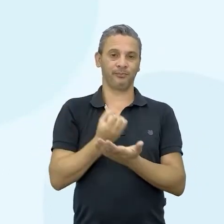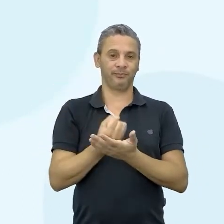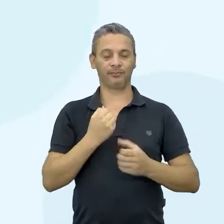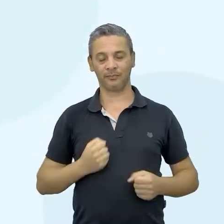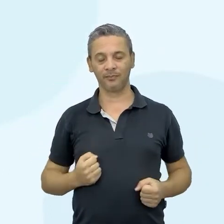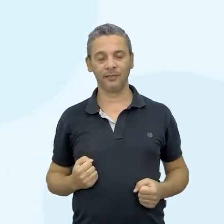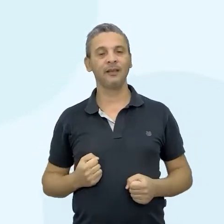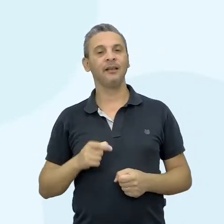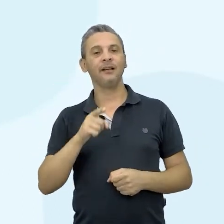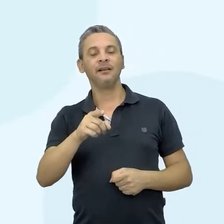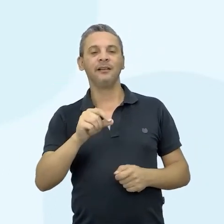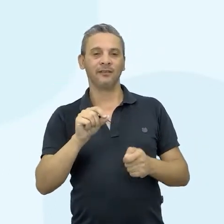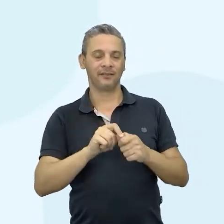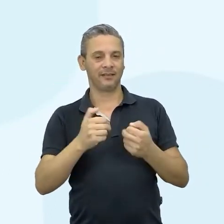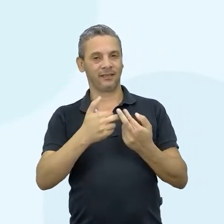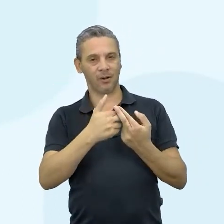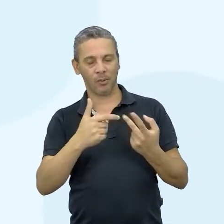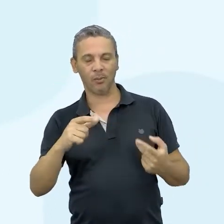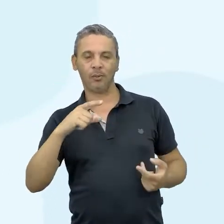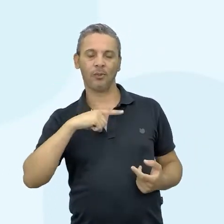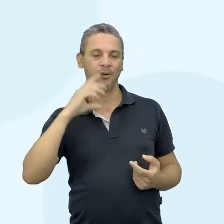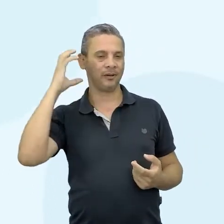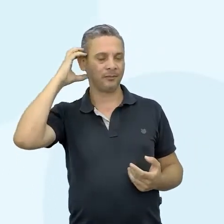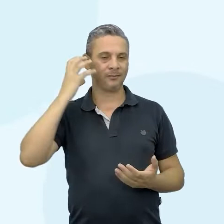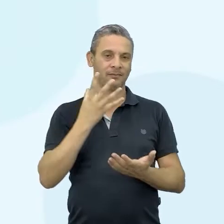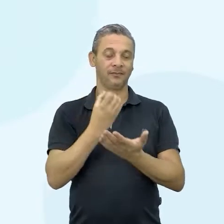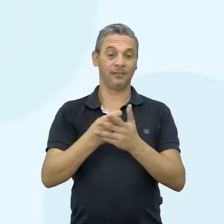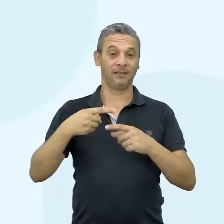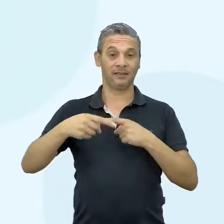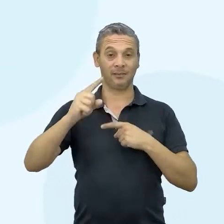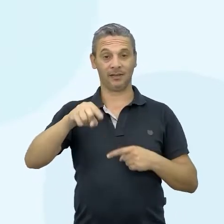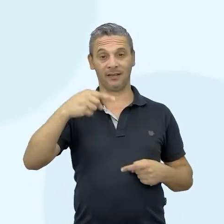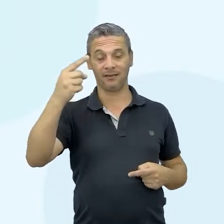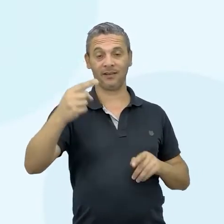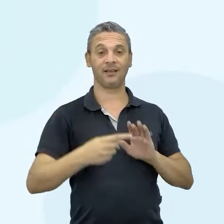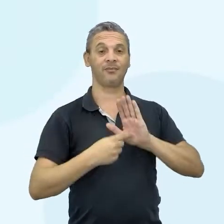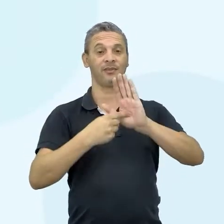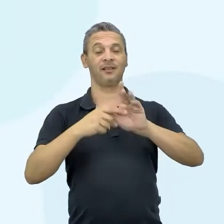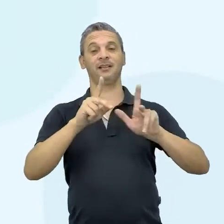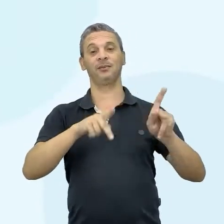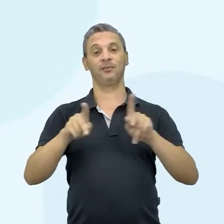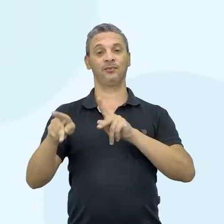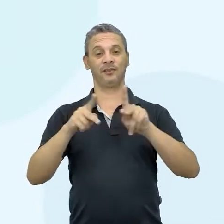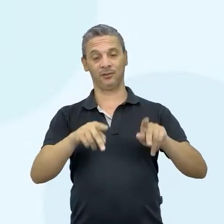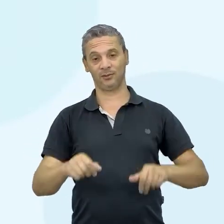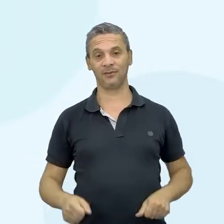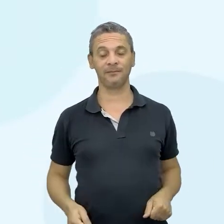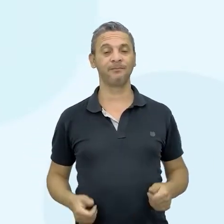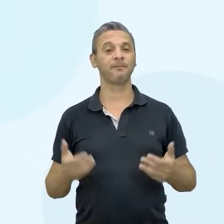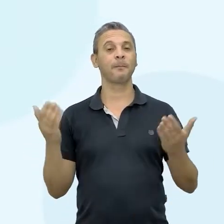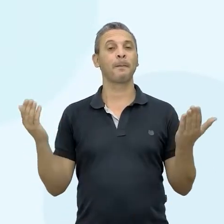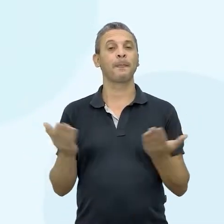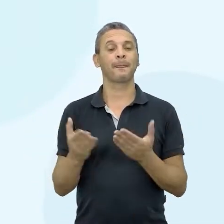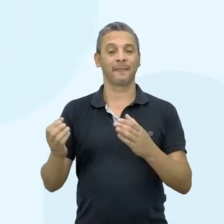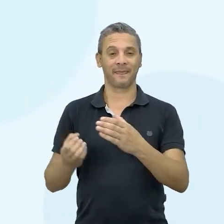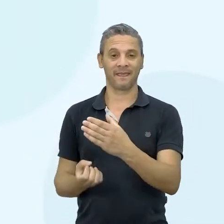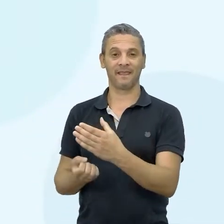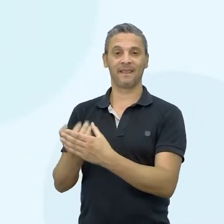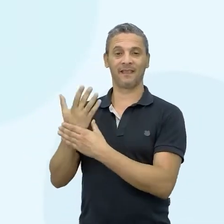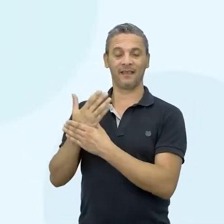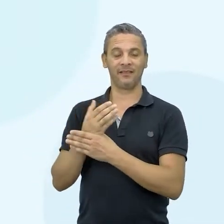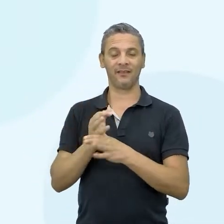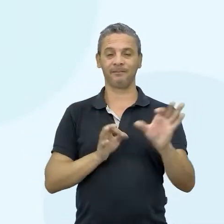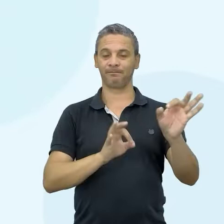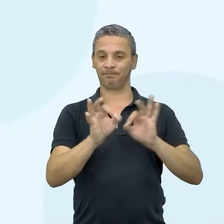Então, vocês vão ter que fazer um podcast aí para a semana que vem, para apresentar aos seus professores. Então, hoje a gente vai criar repertório,